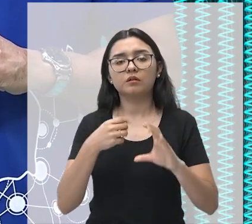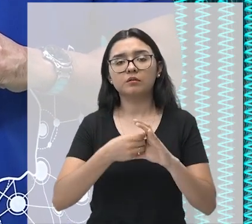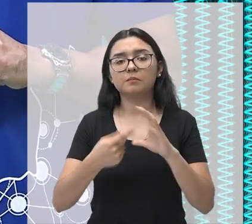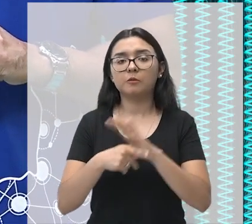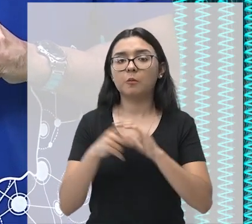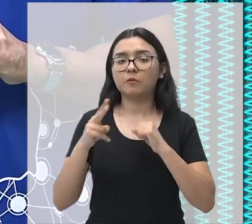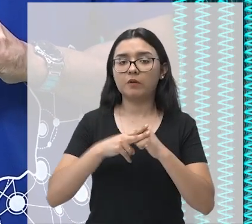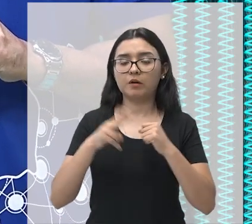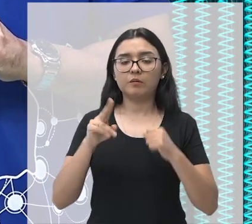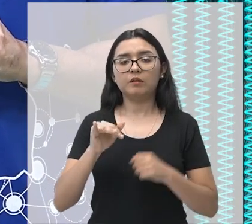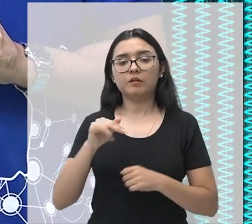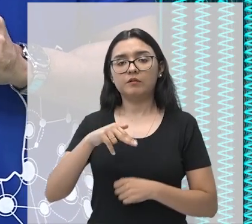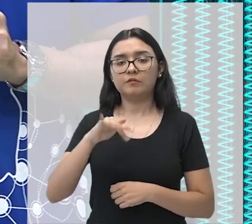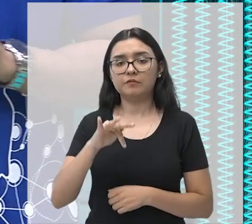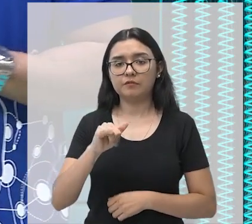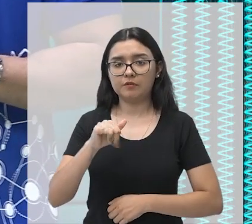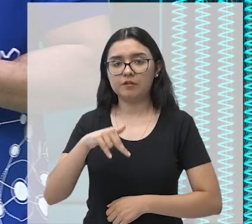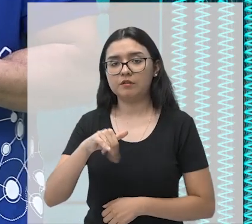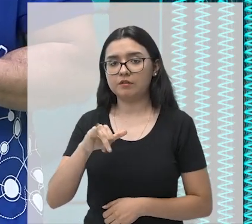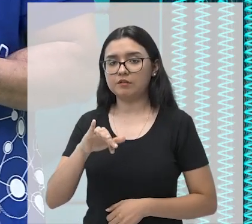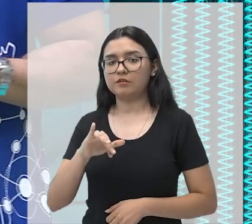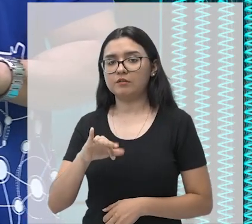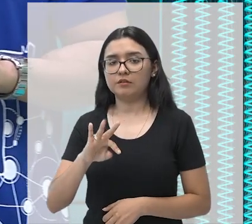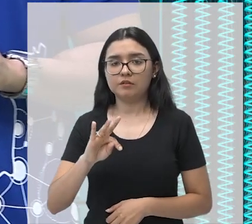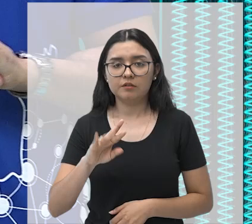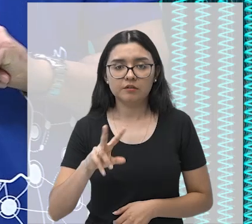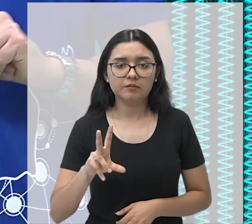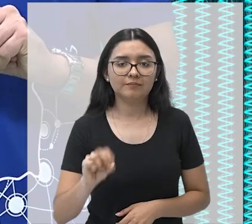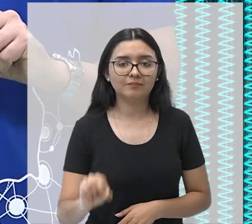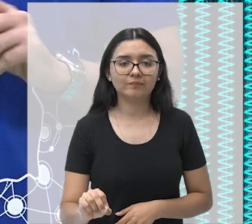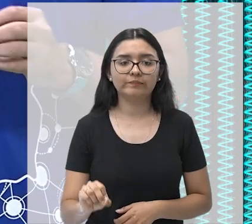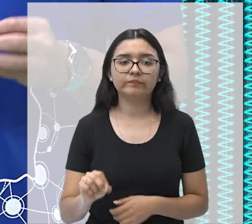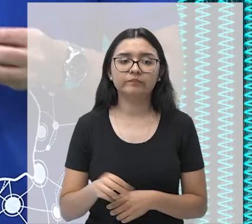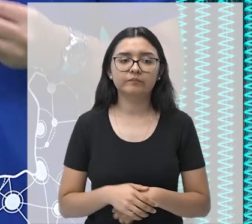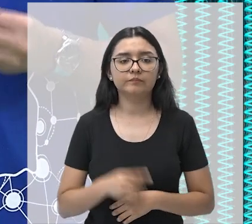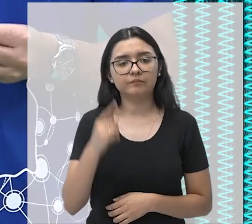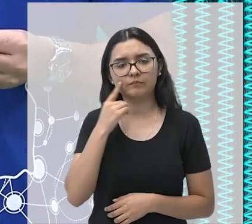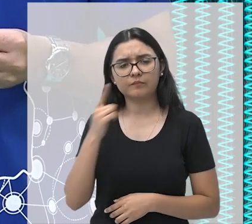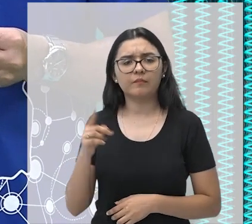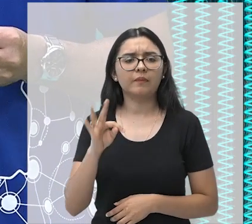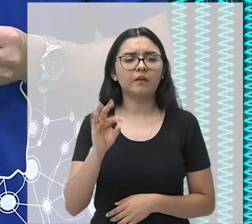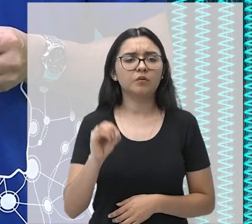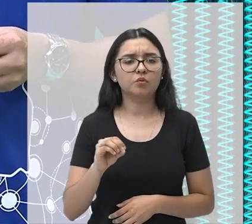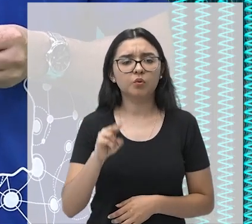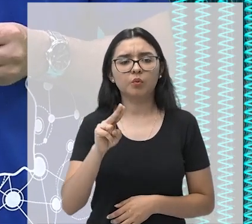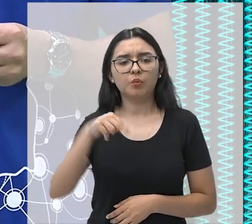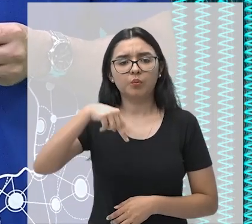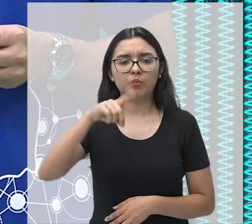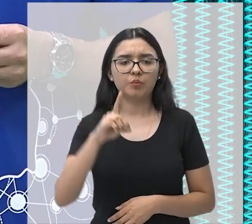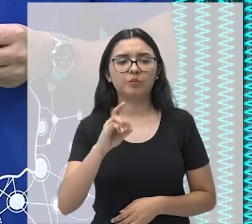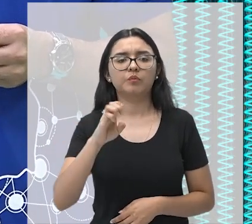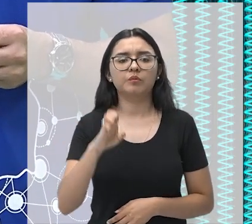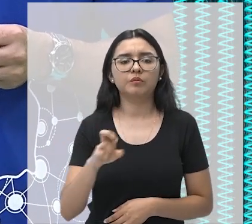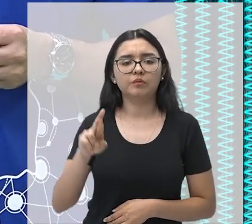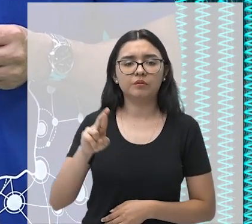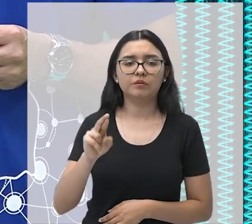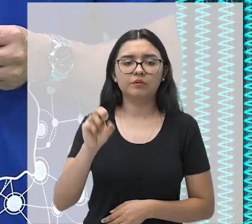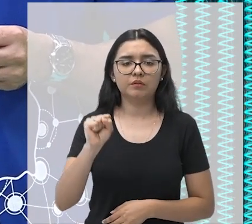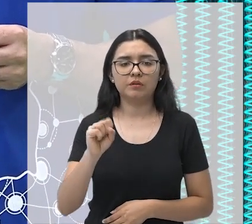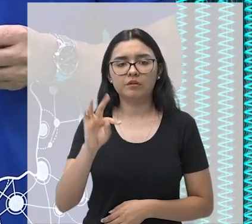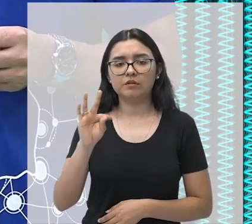como infinitivo, tá certo? Então, to understand é entender. Repare que o to vai